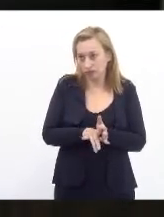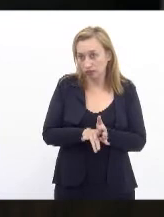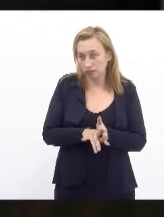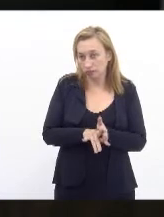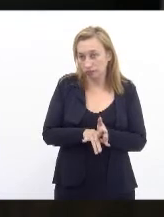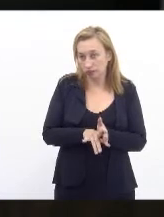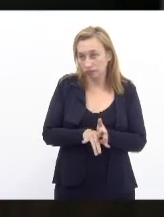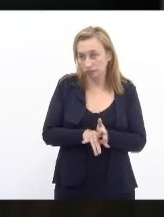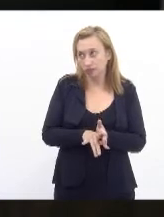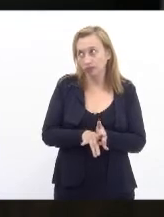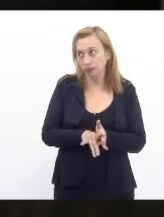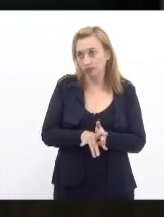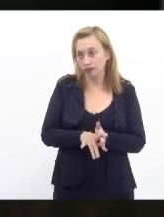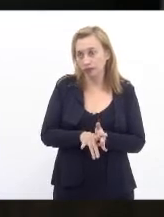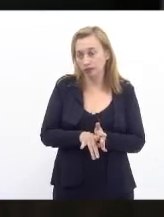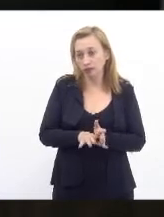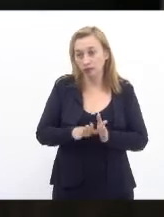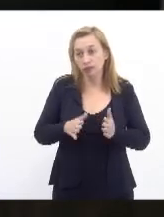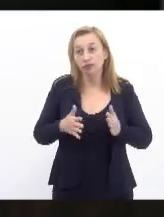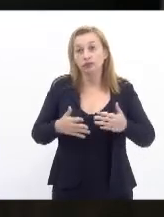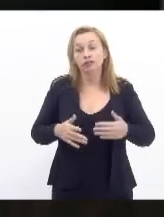Teve que ter muito jeito. Deu certo.